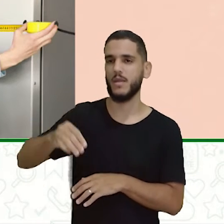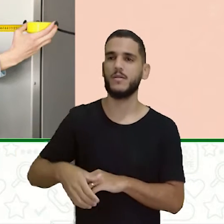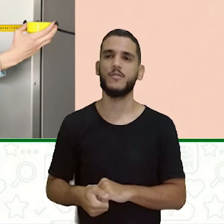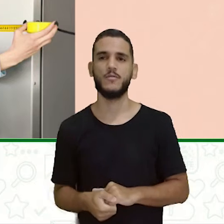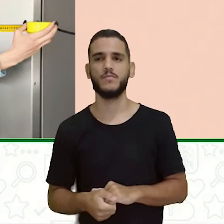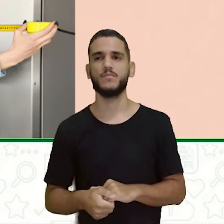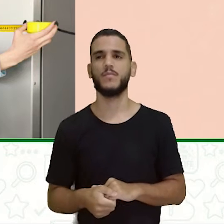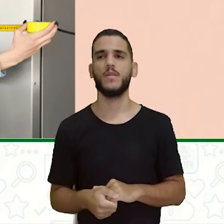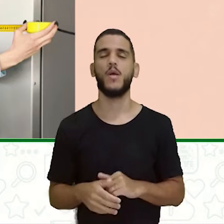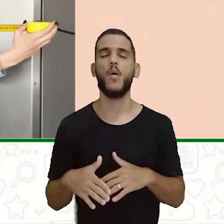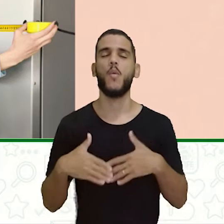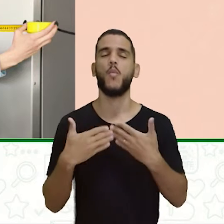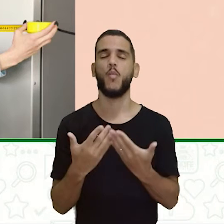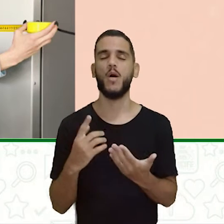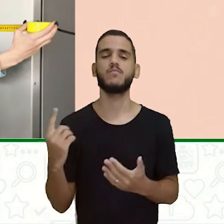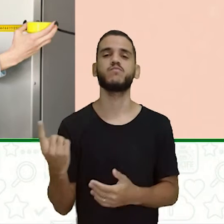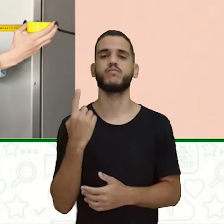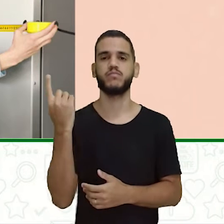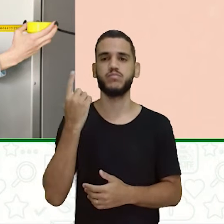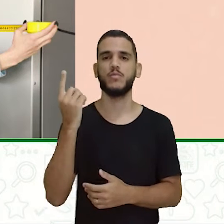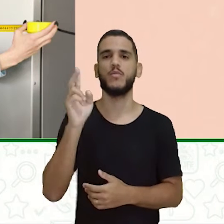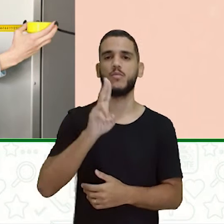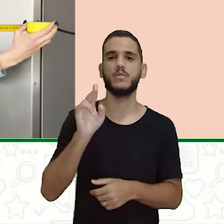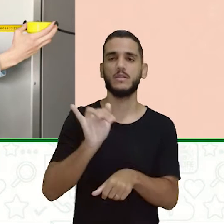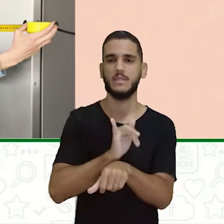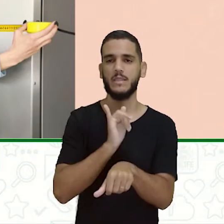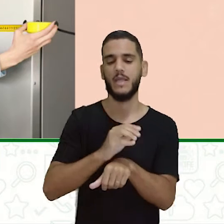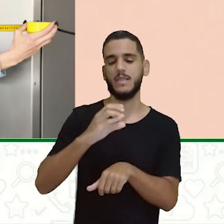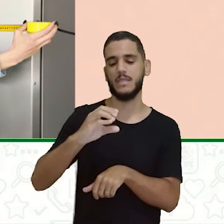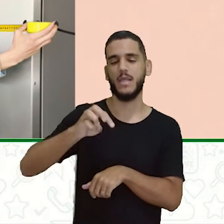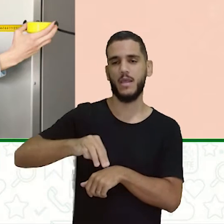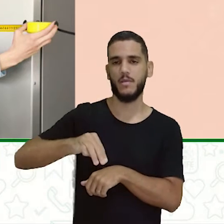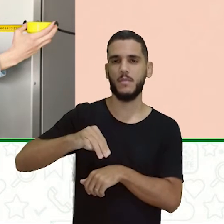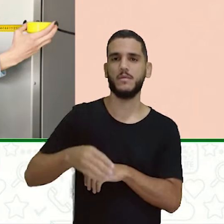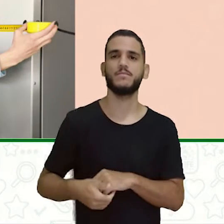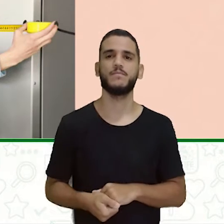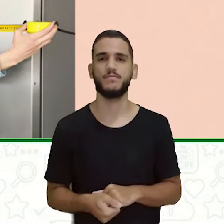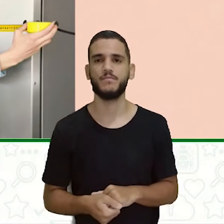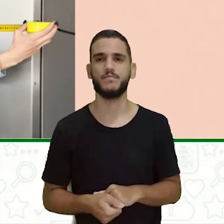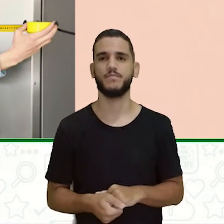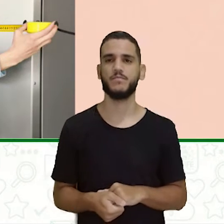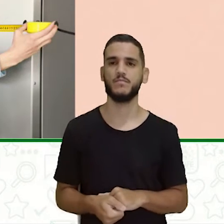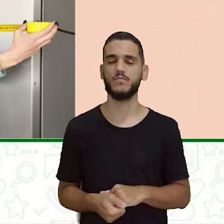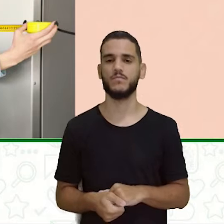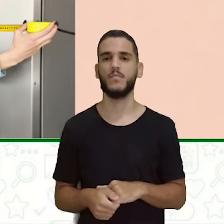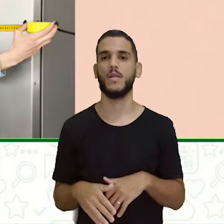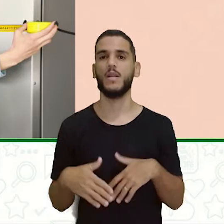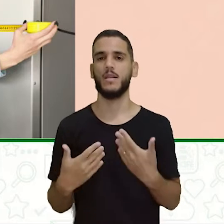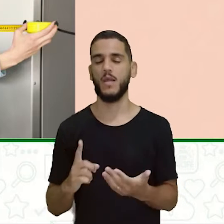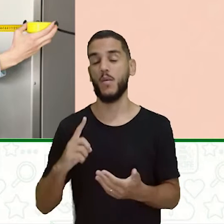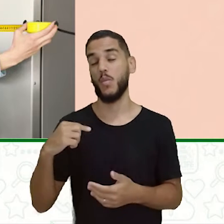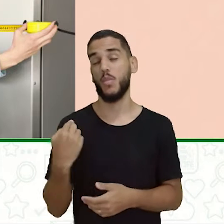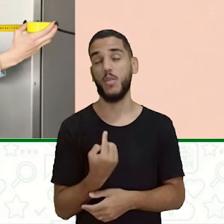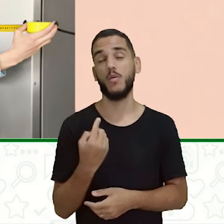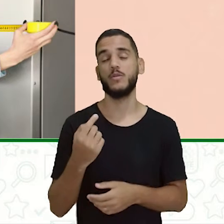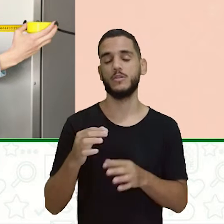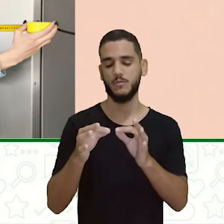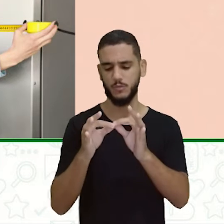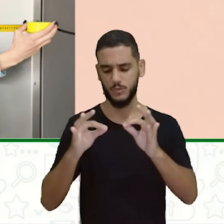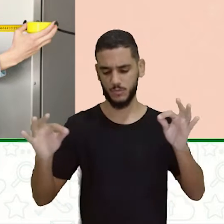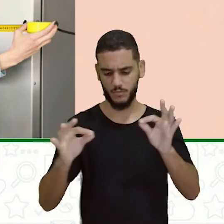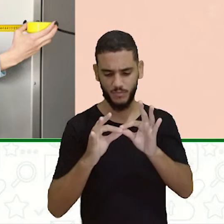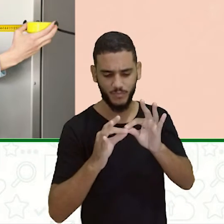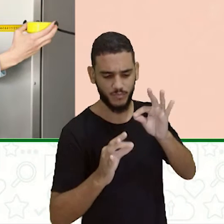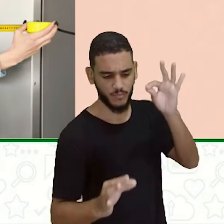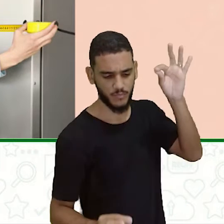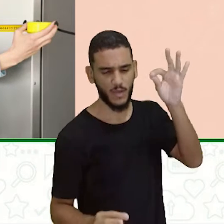em centímetros? Certo? Então, para a gente medir uma geladeira, nós